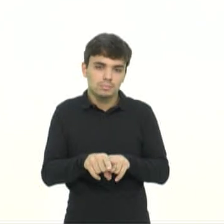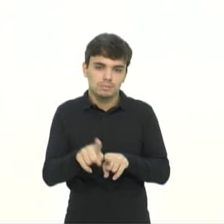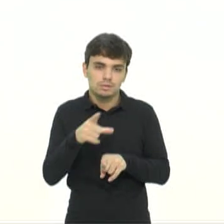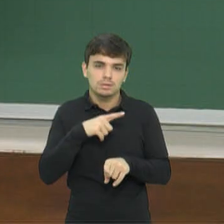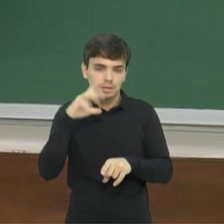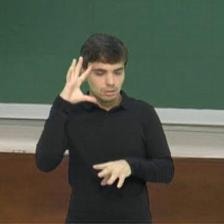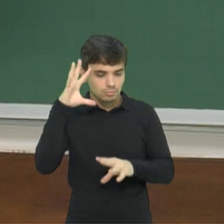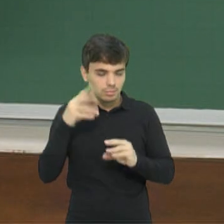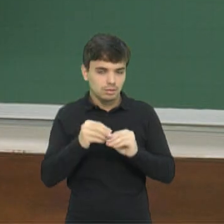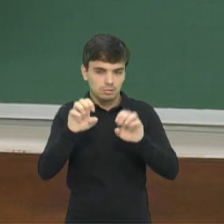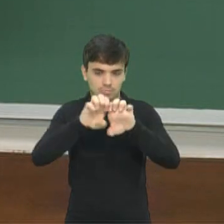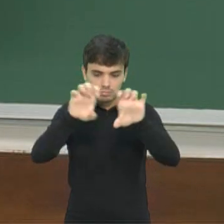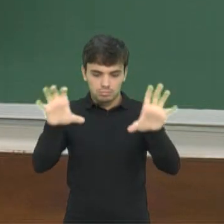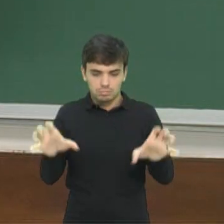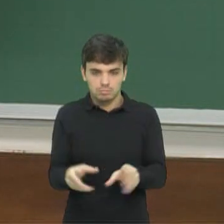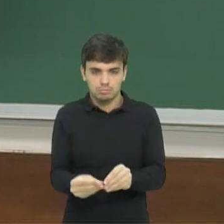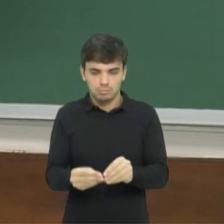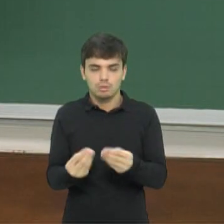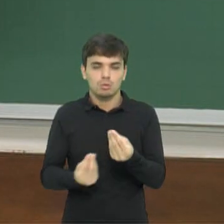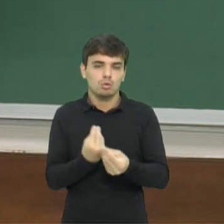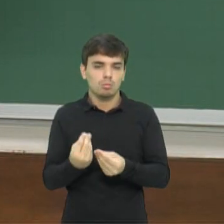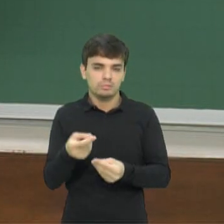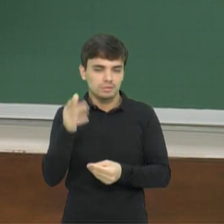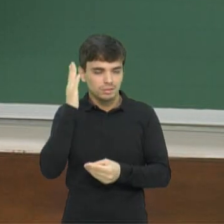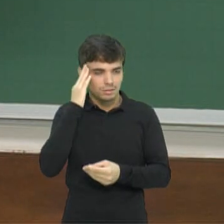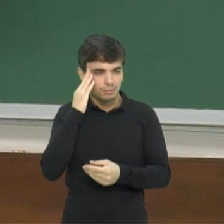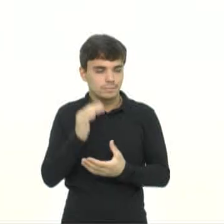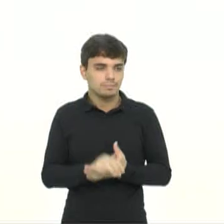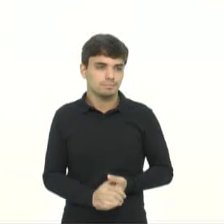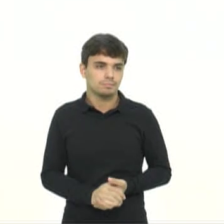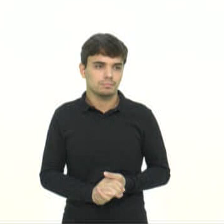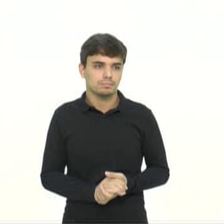ecológica, aí você já está bem no que eu queria que você soubesse.